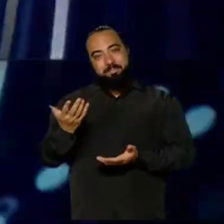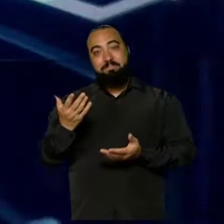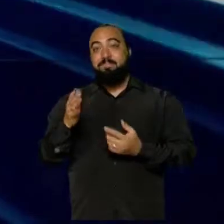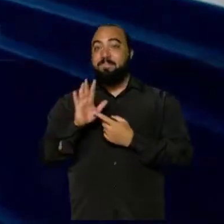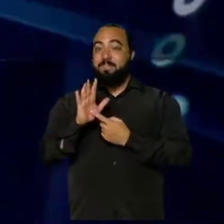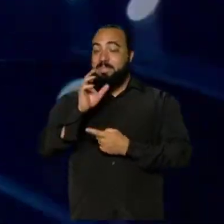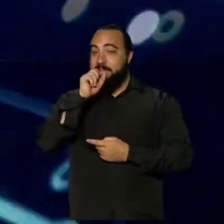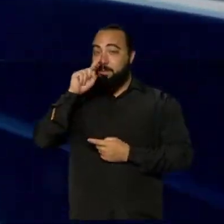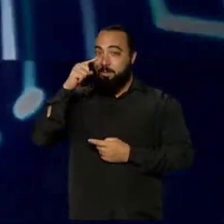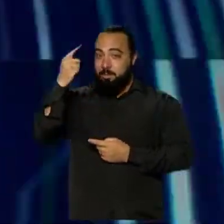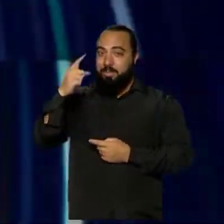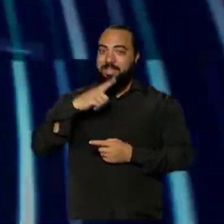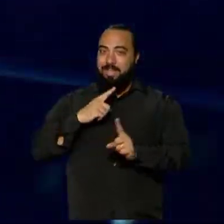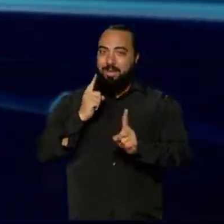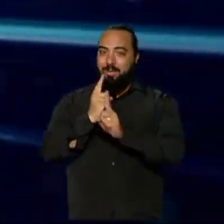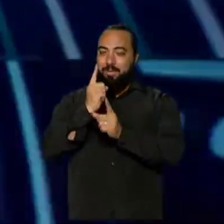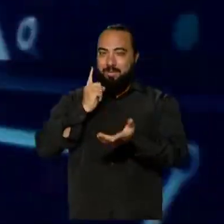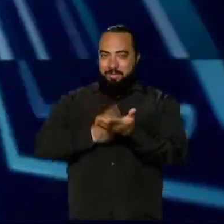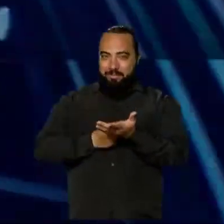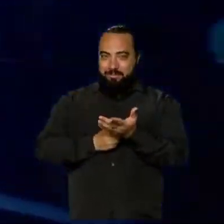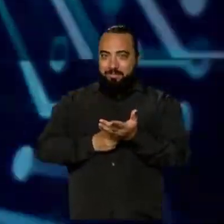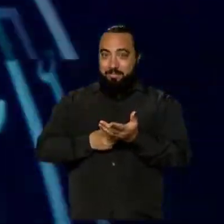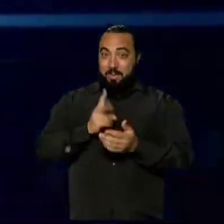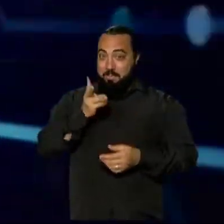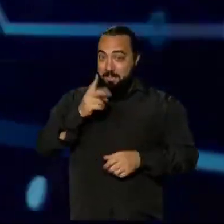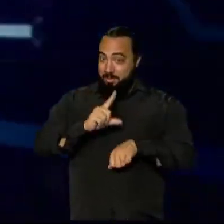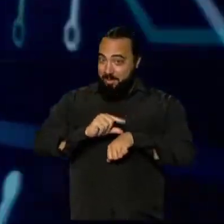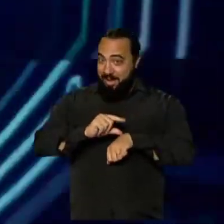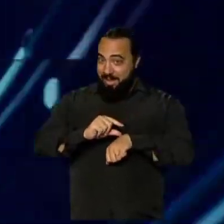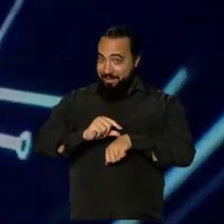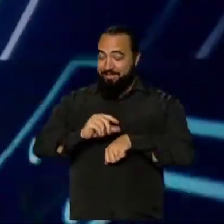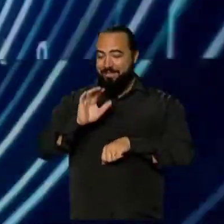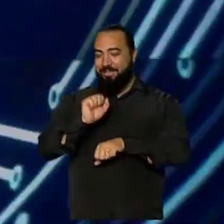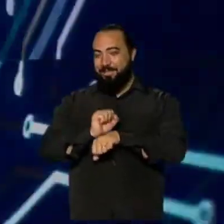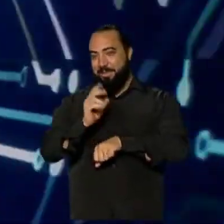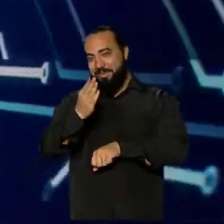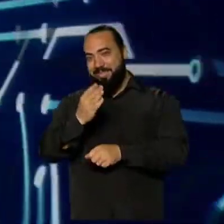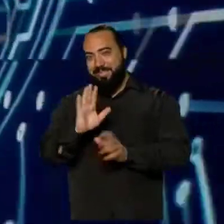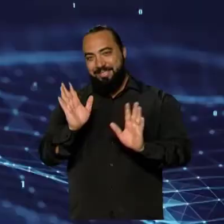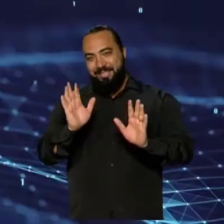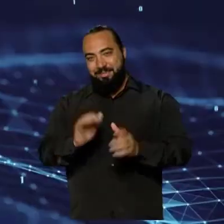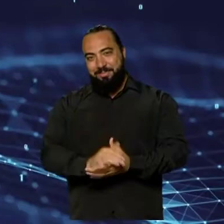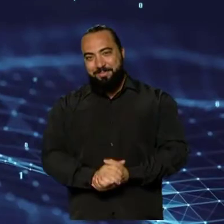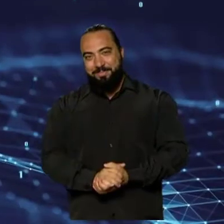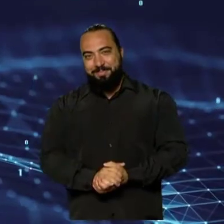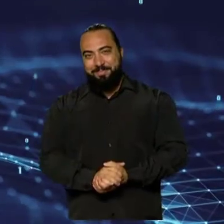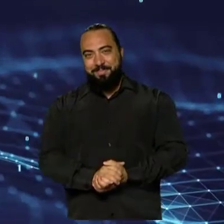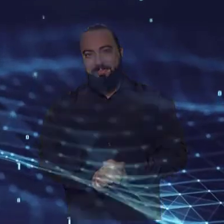Sábado que vem a gente tem um encontro marcado. No mesmo horário, hein? Eu espero você. Tchau, tchau.